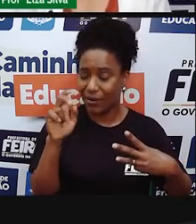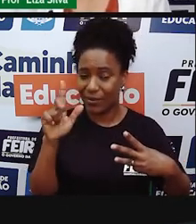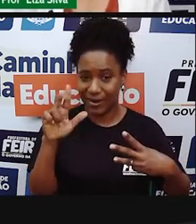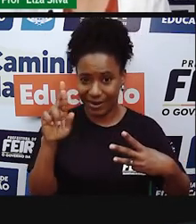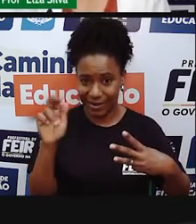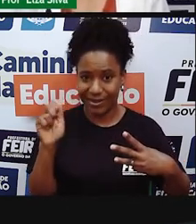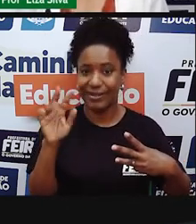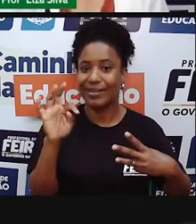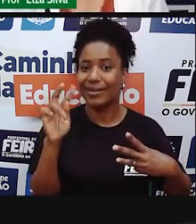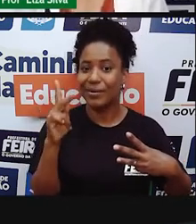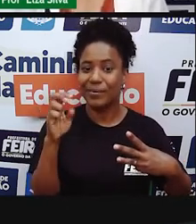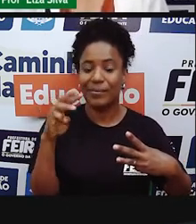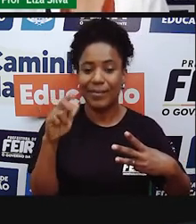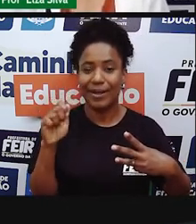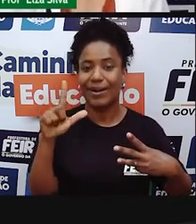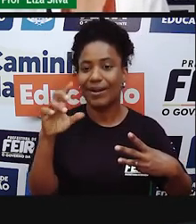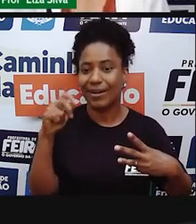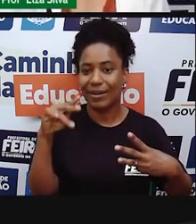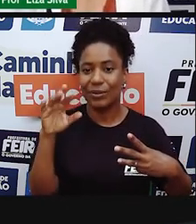Leandro are